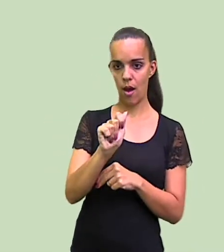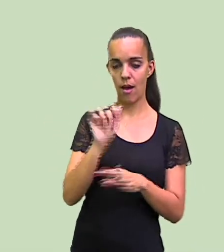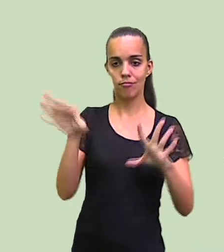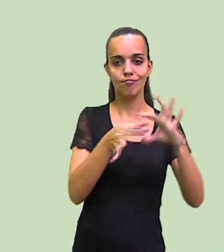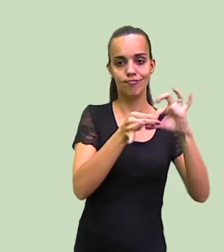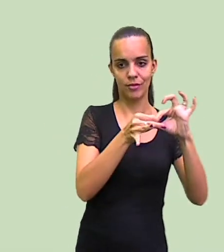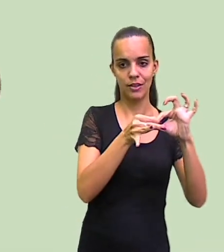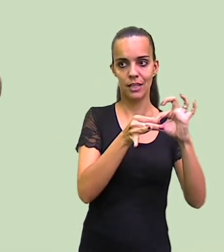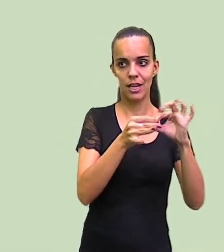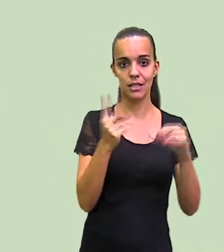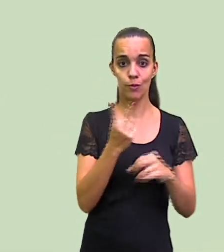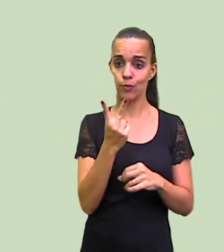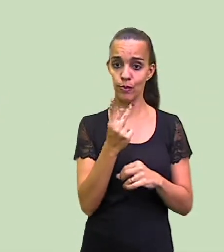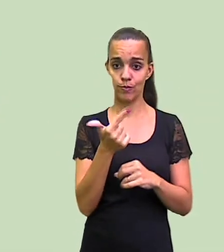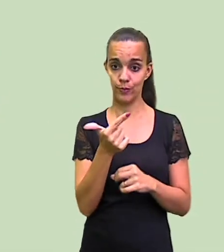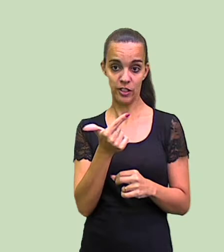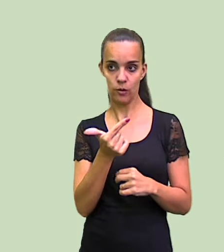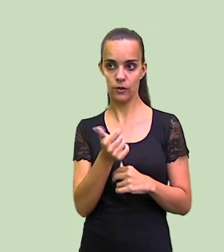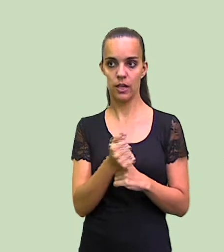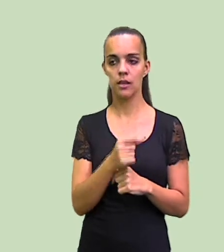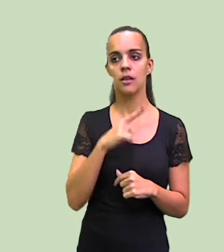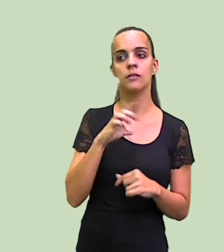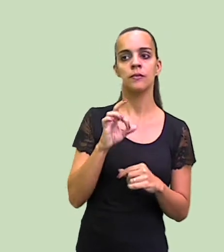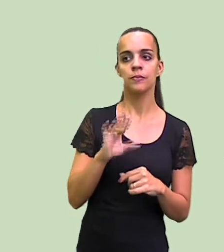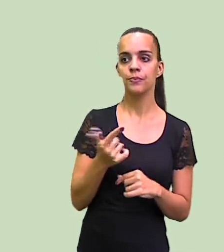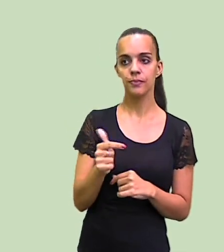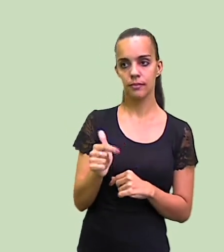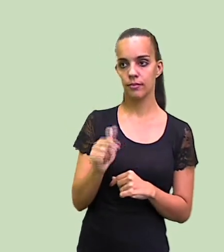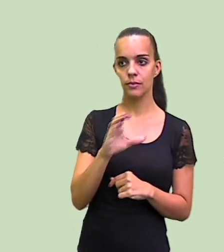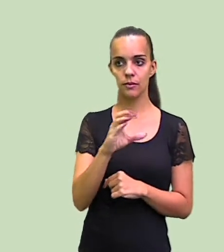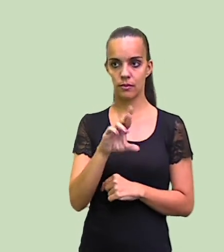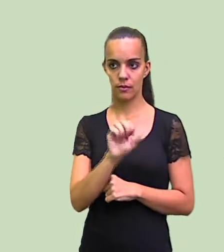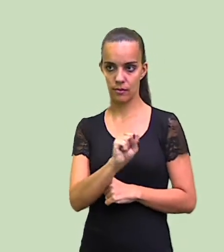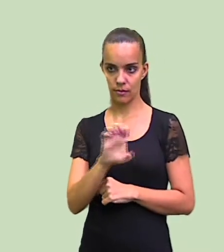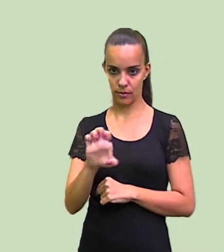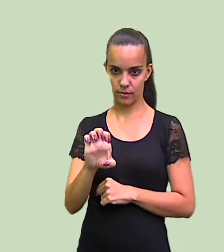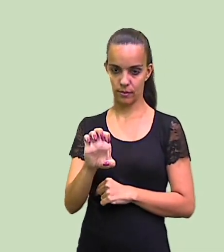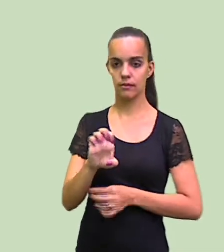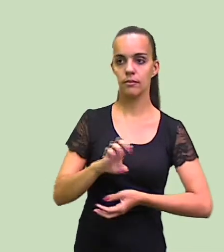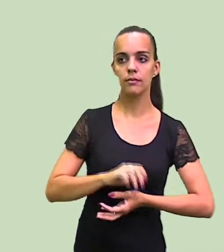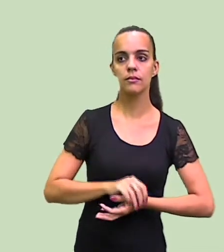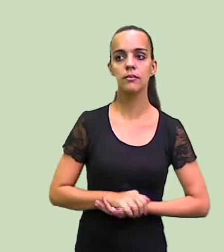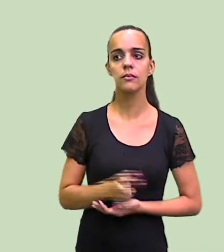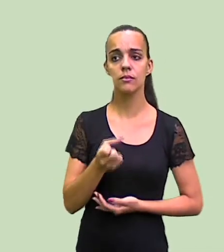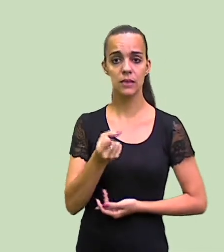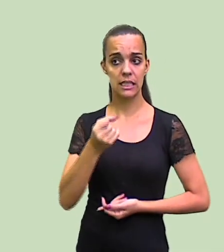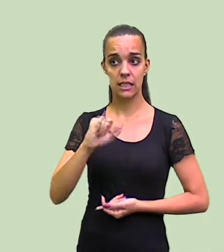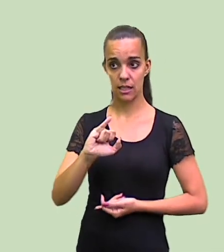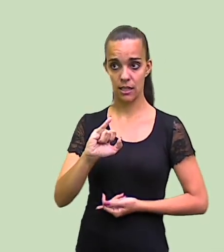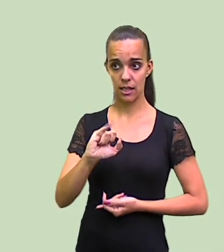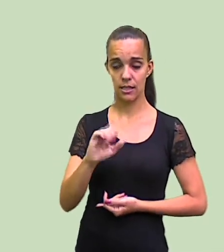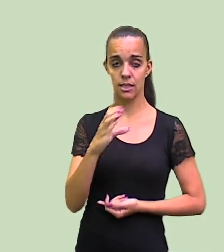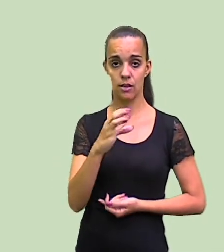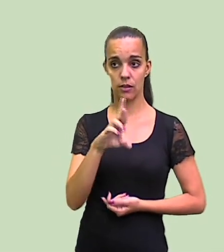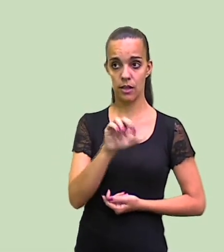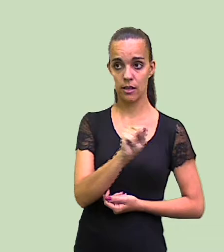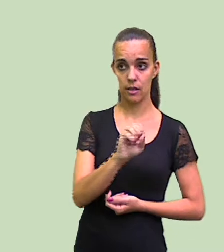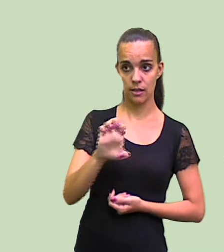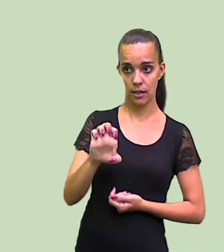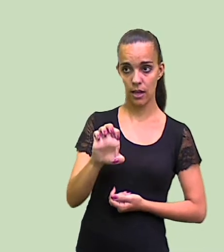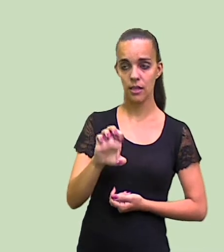dois As. E se não temos os dois As, não temos a crase. Se não temos a crase,